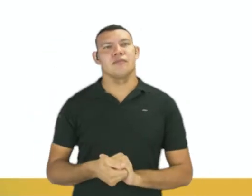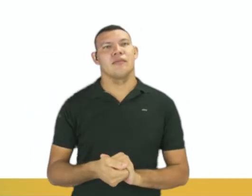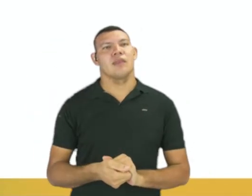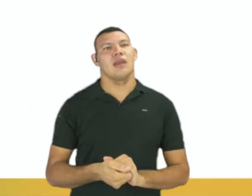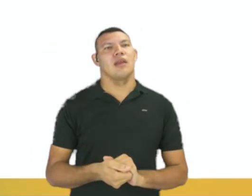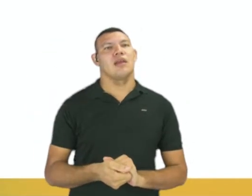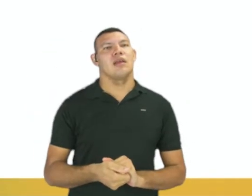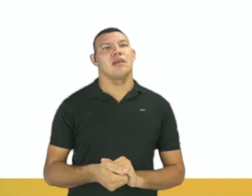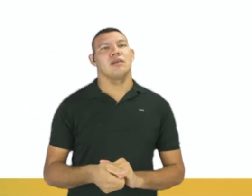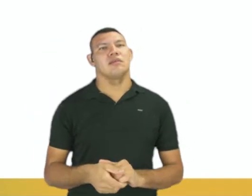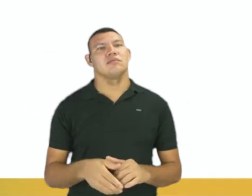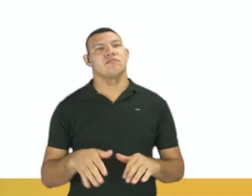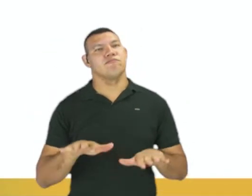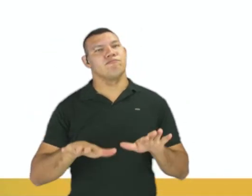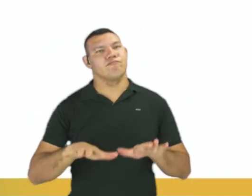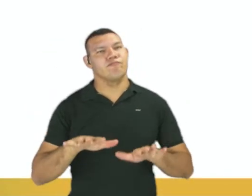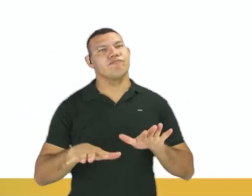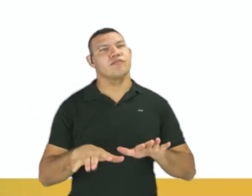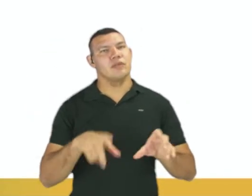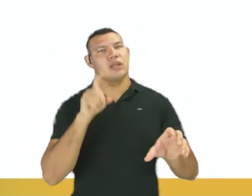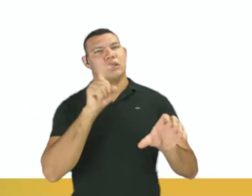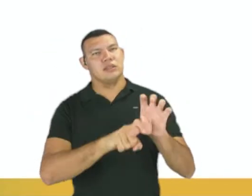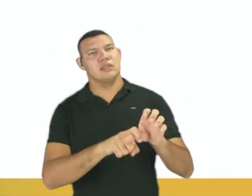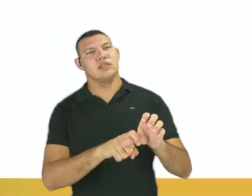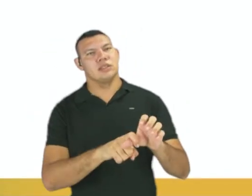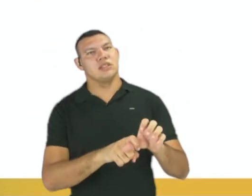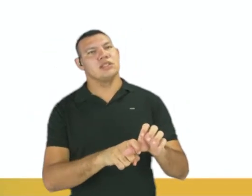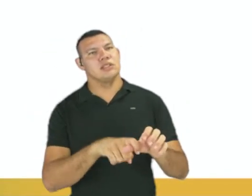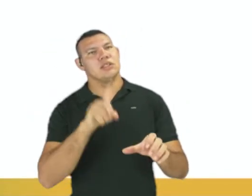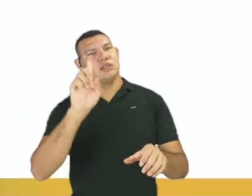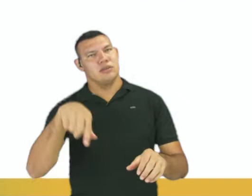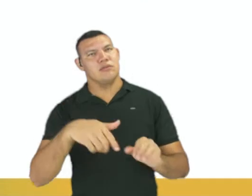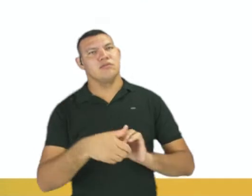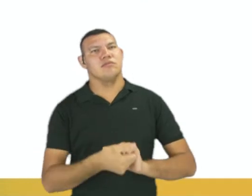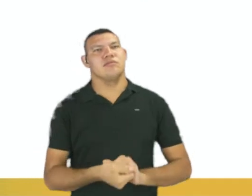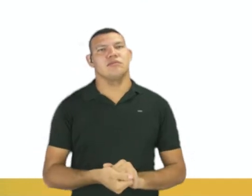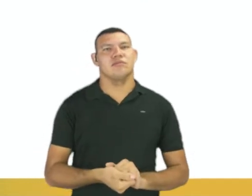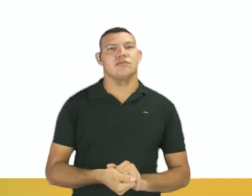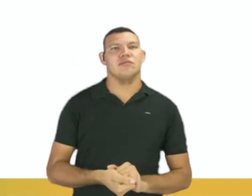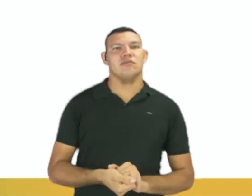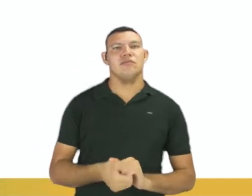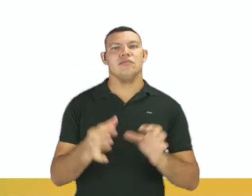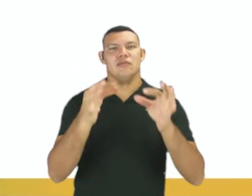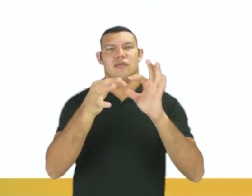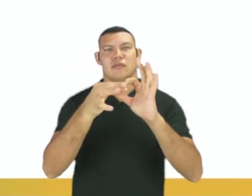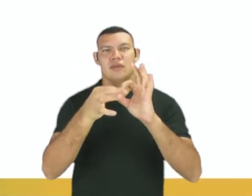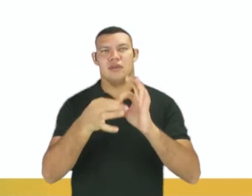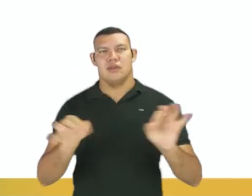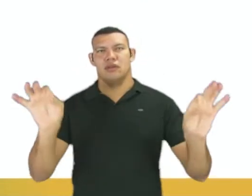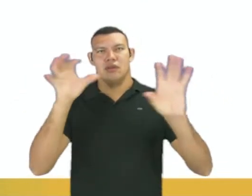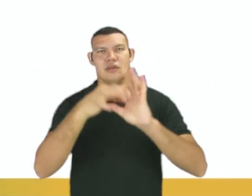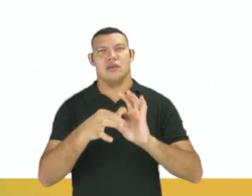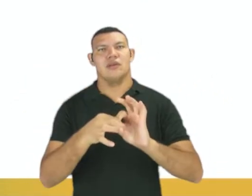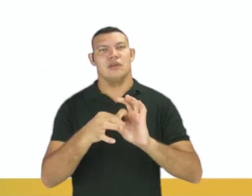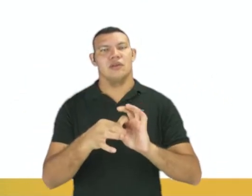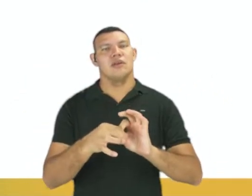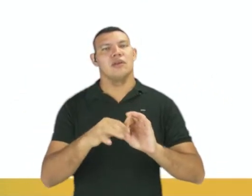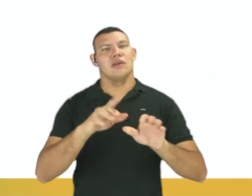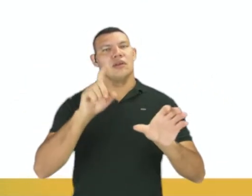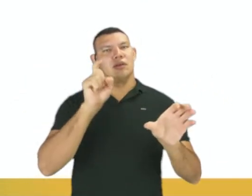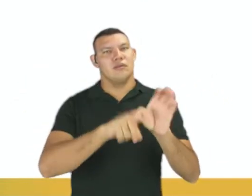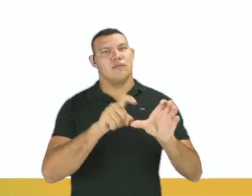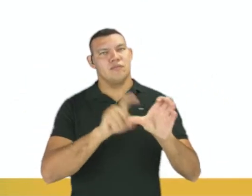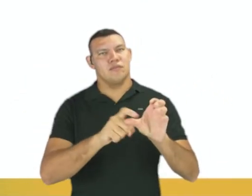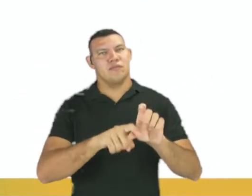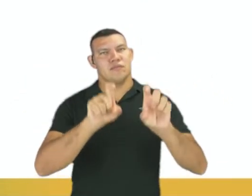e outra ocorre sempre em períodos compostos de pelo menos duas orações Tá bom então essa